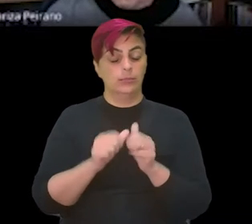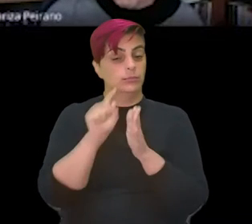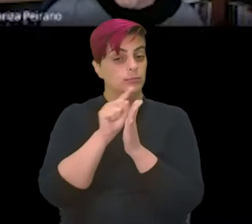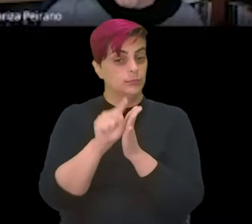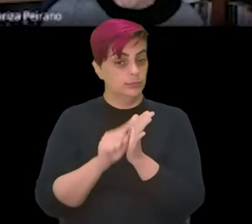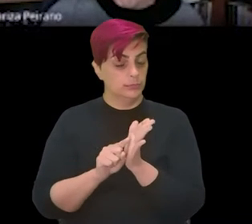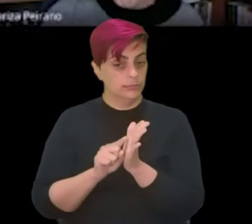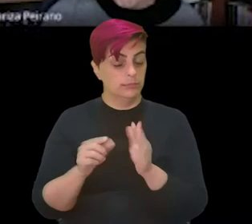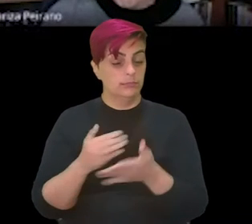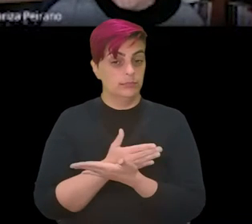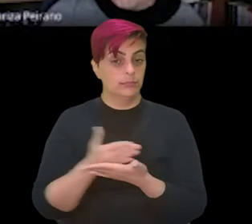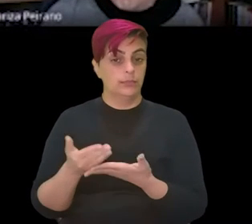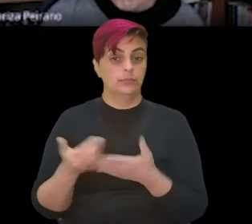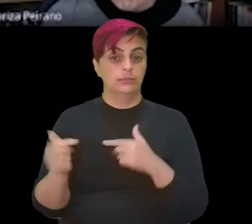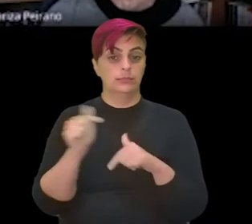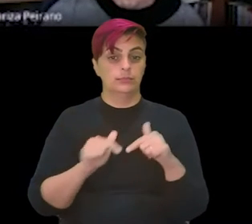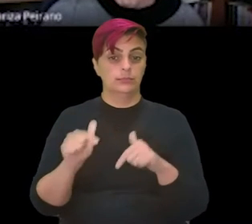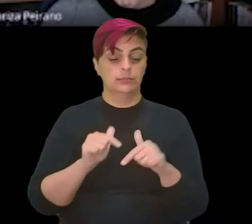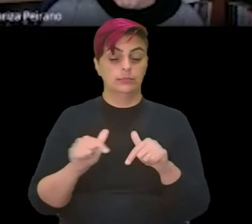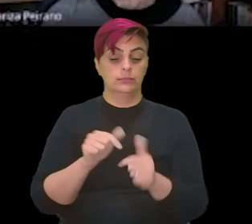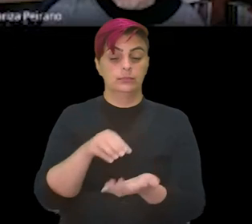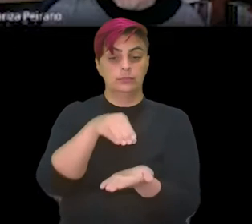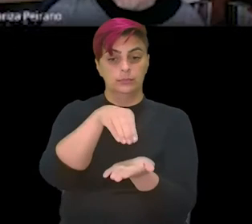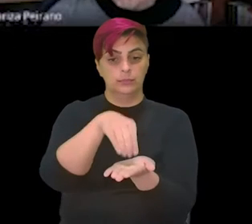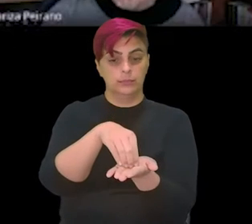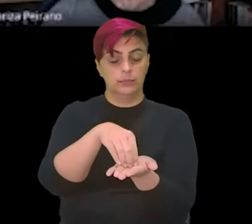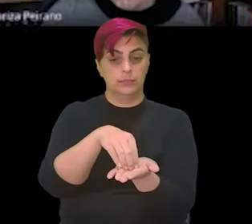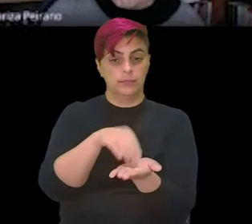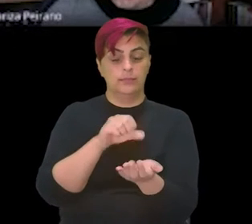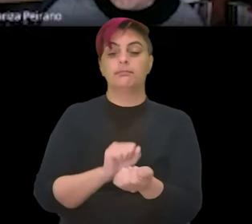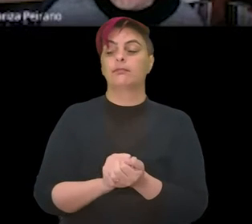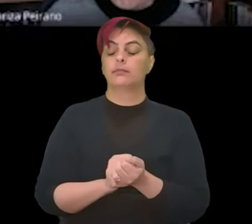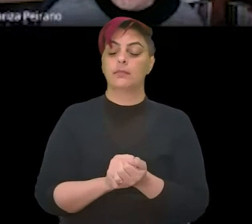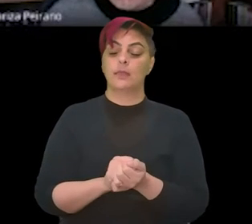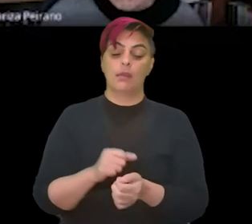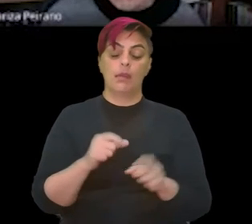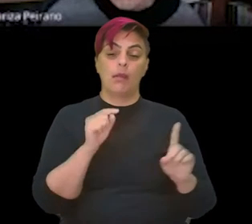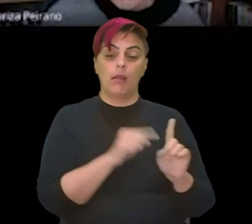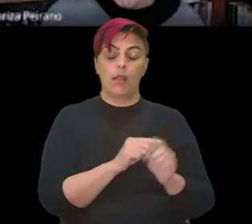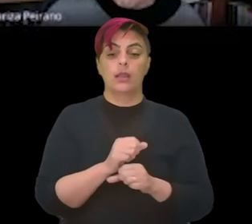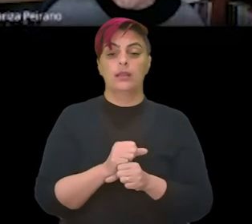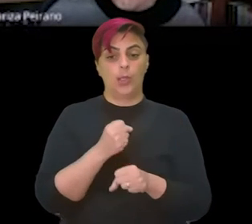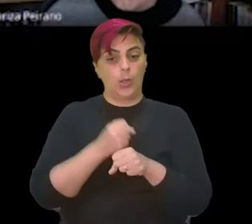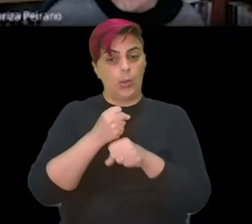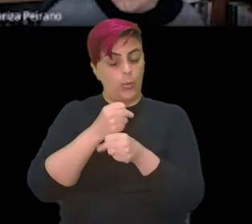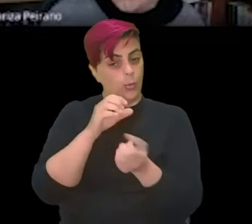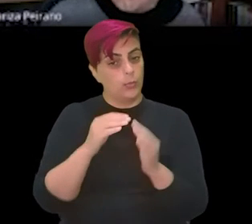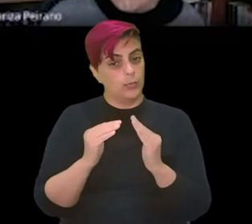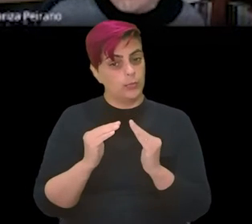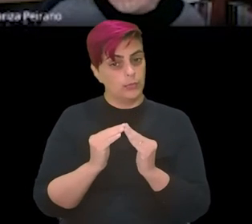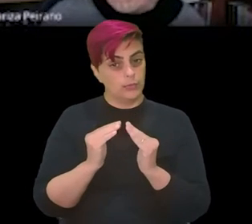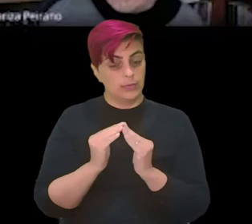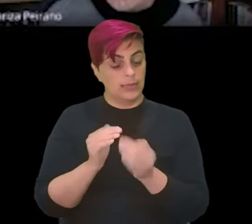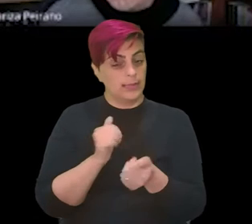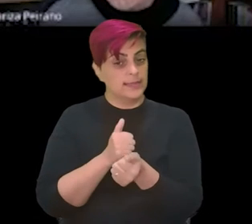aldeia. E ele o fez literalmente, fincou sua barraca junto dos trobriandeses e afastou-se